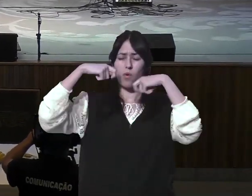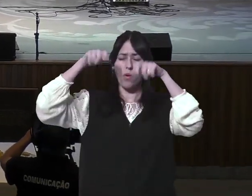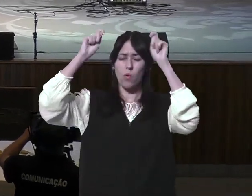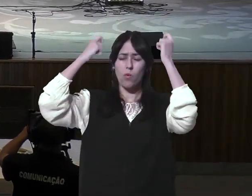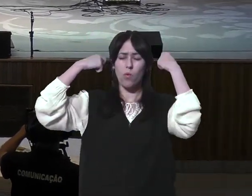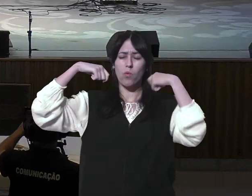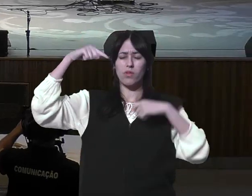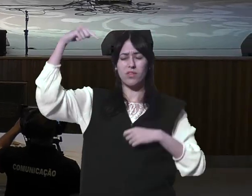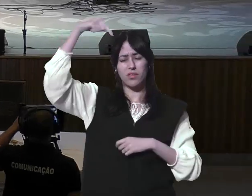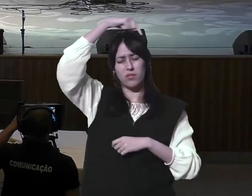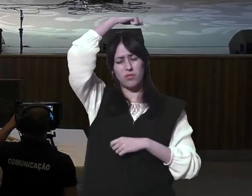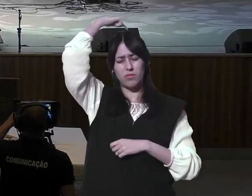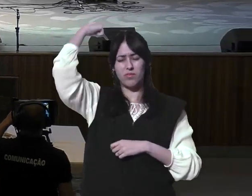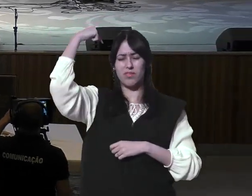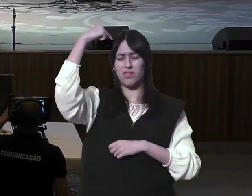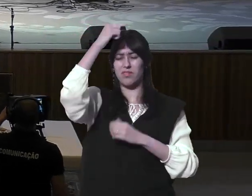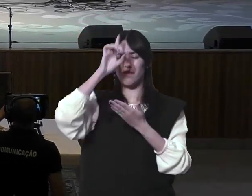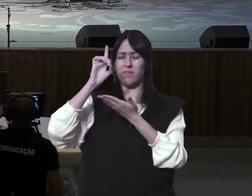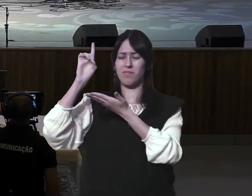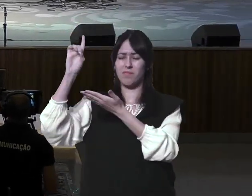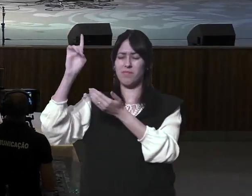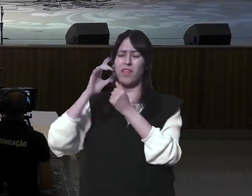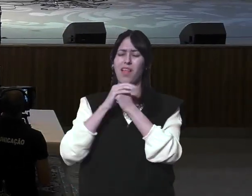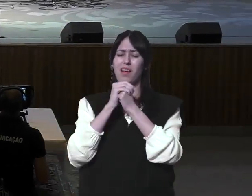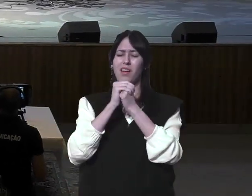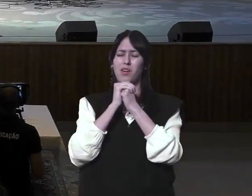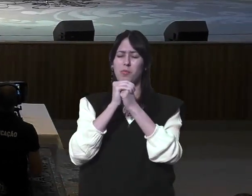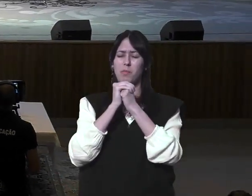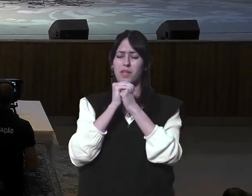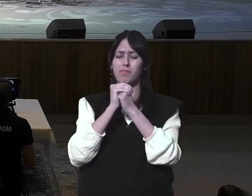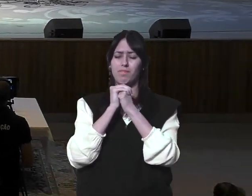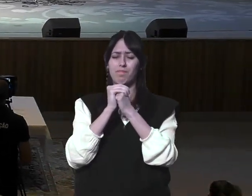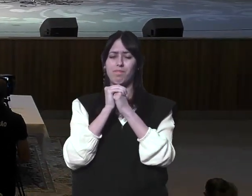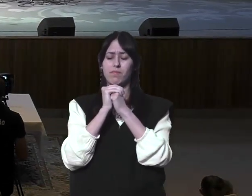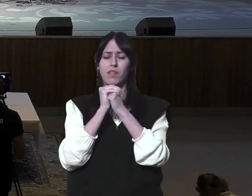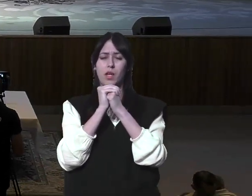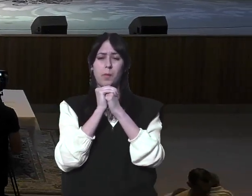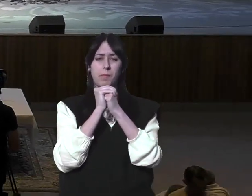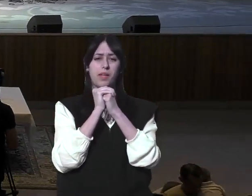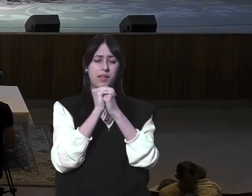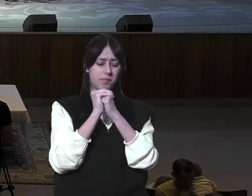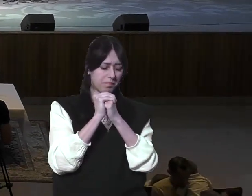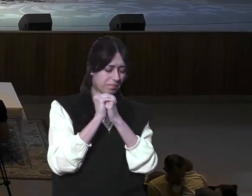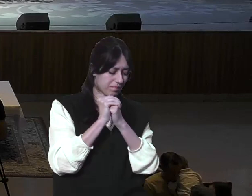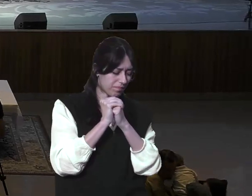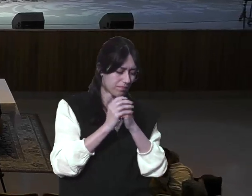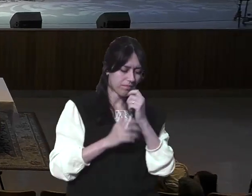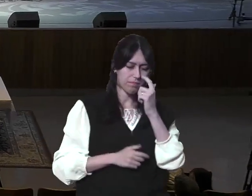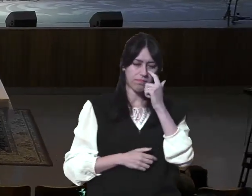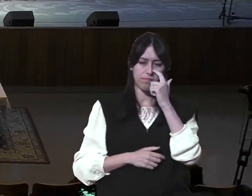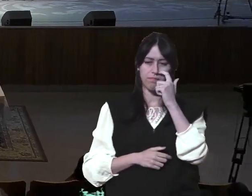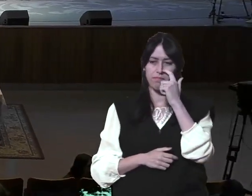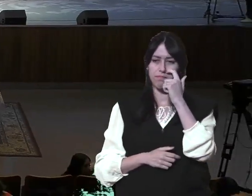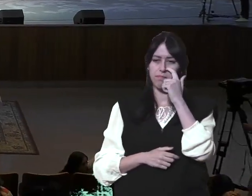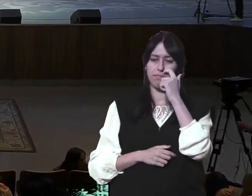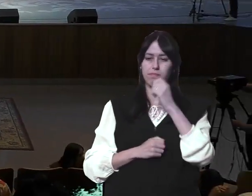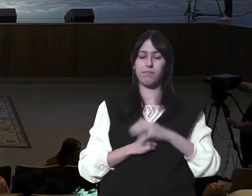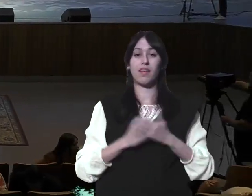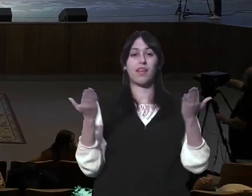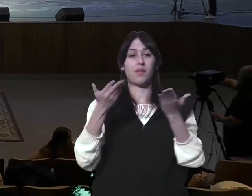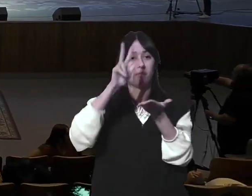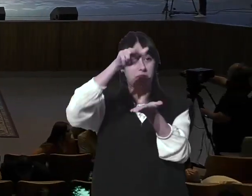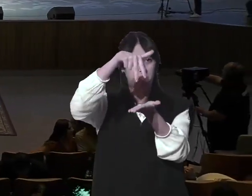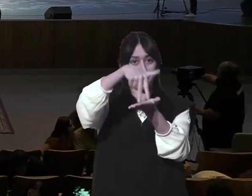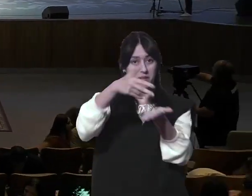de Deus. Amém e amém. Agora você fica de